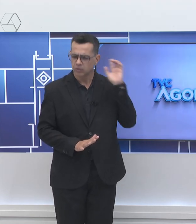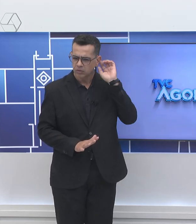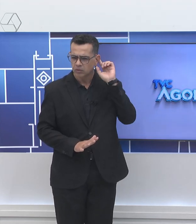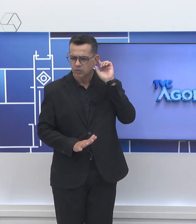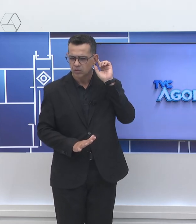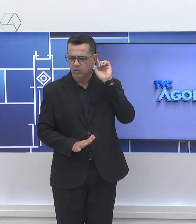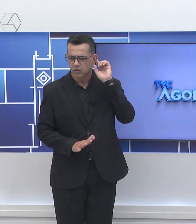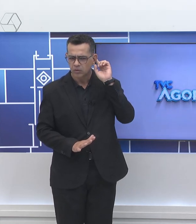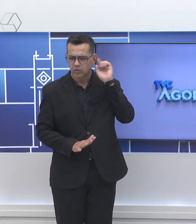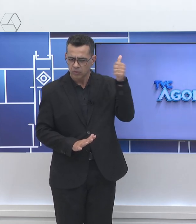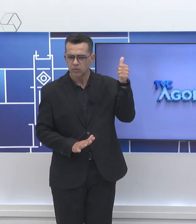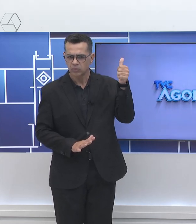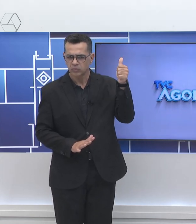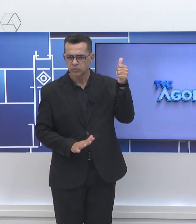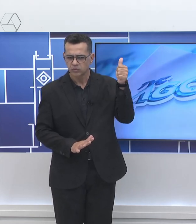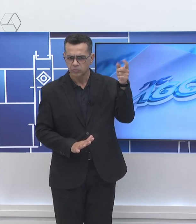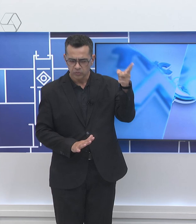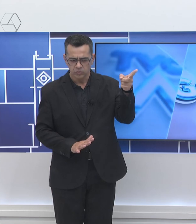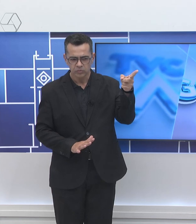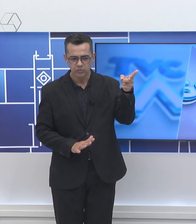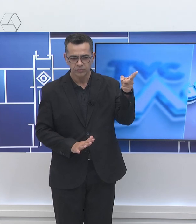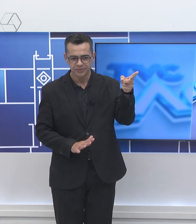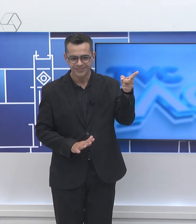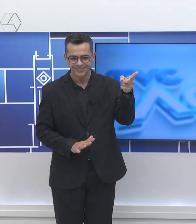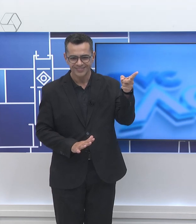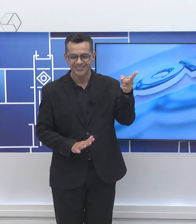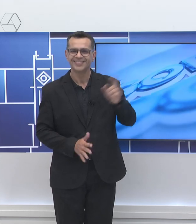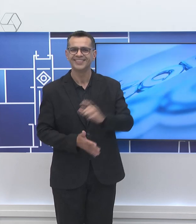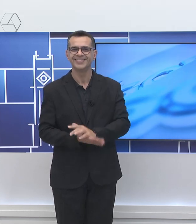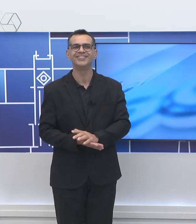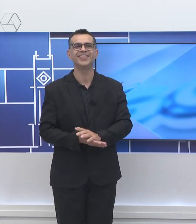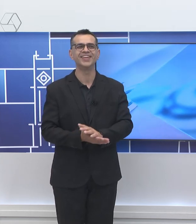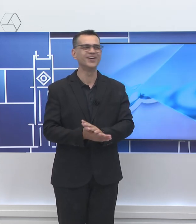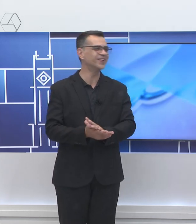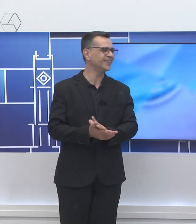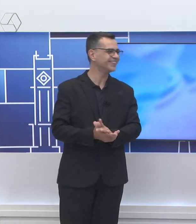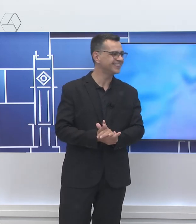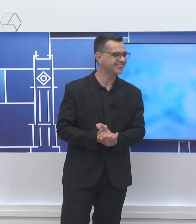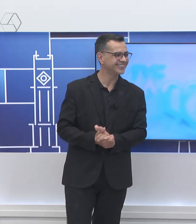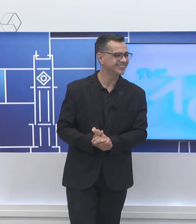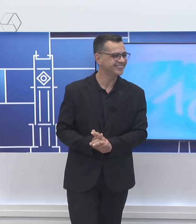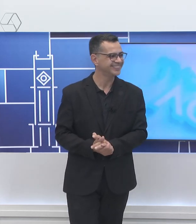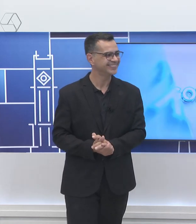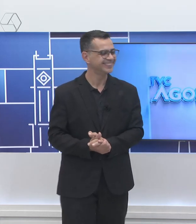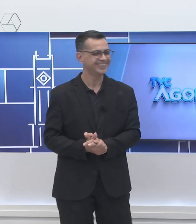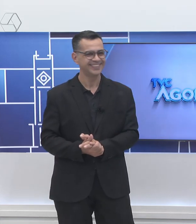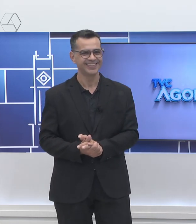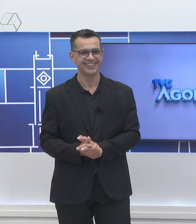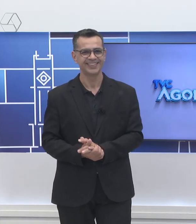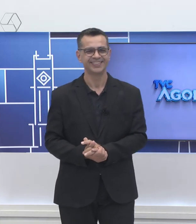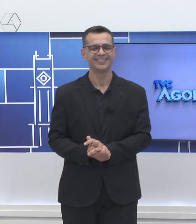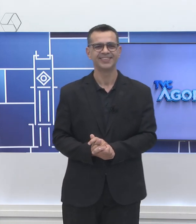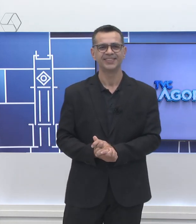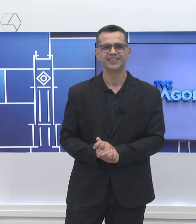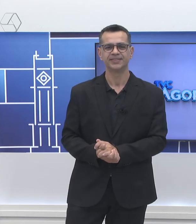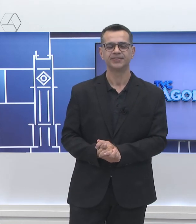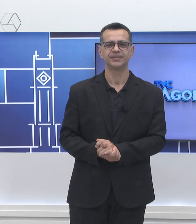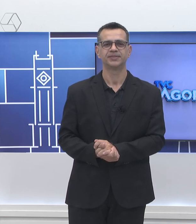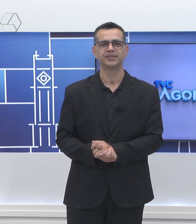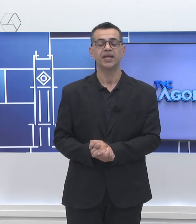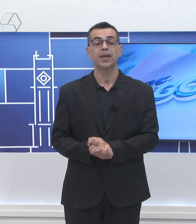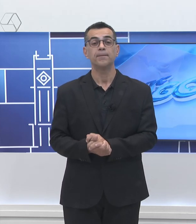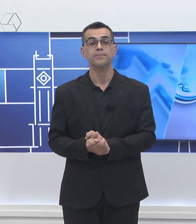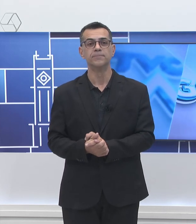nós assistimos. Eu e minha mãe. Viu? Viu? Eu falei pra ele, muito obrigada por participar aqui com a gente dele. De